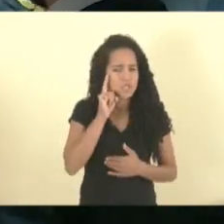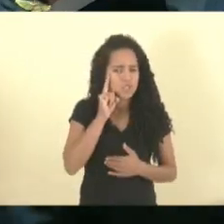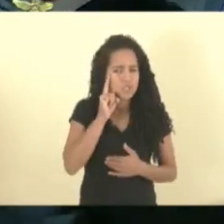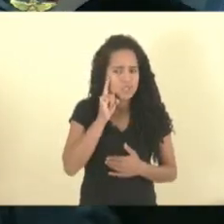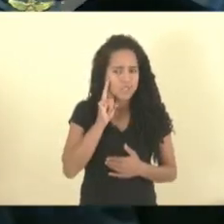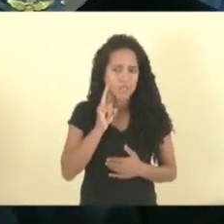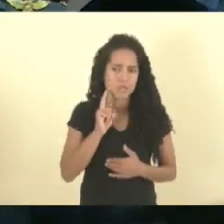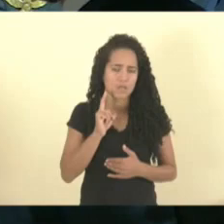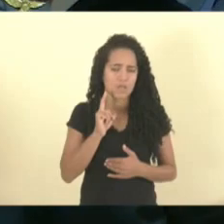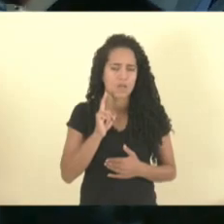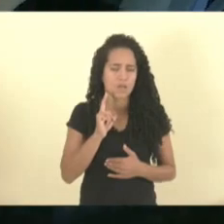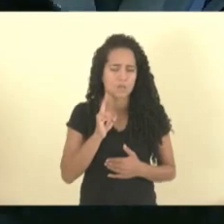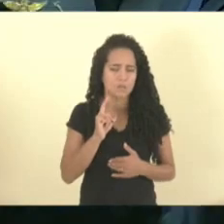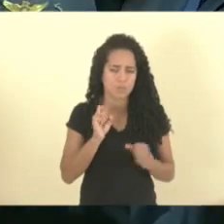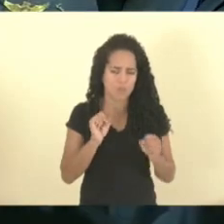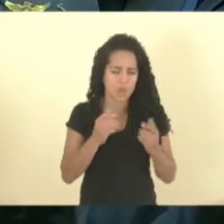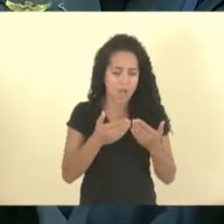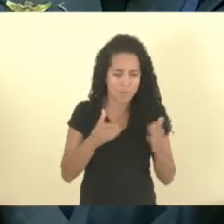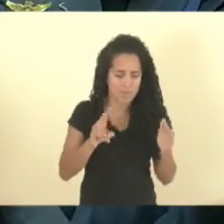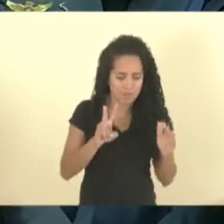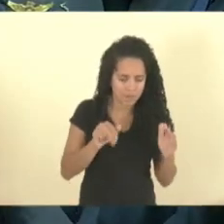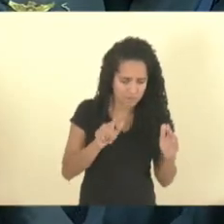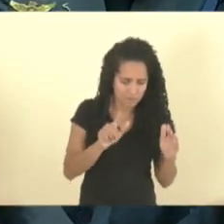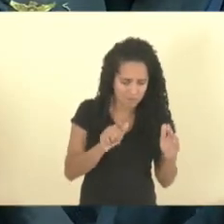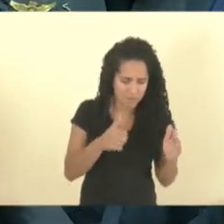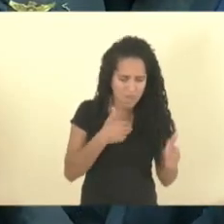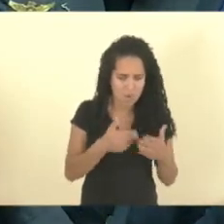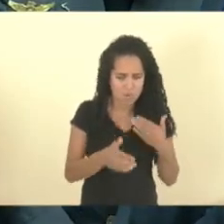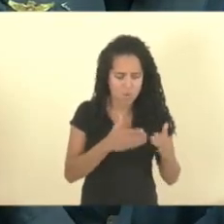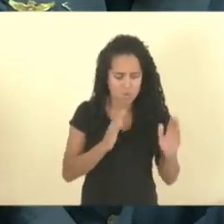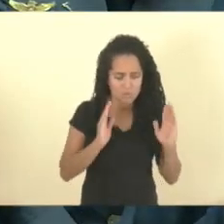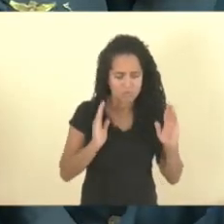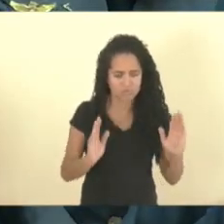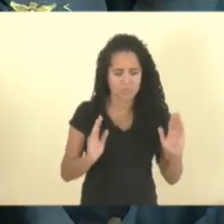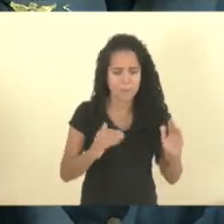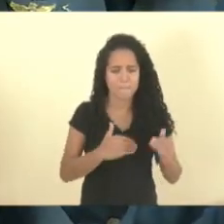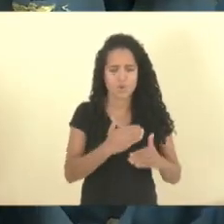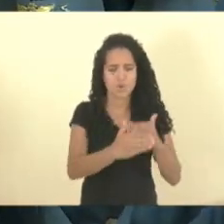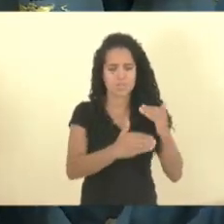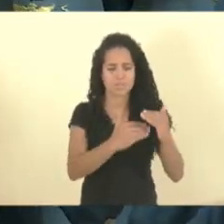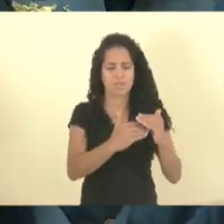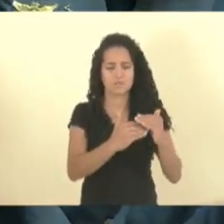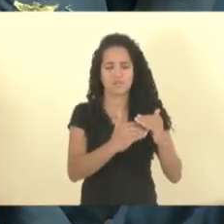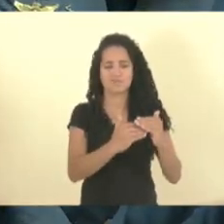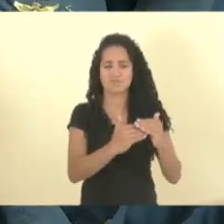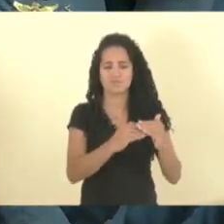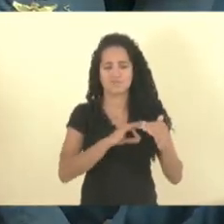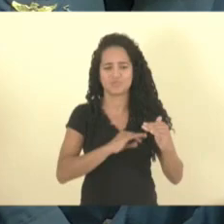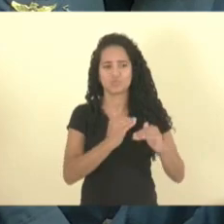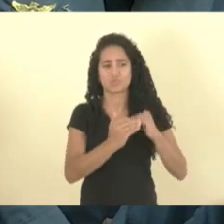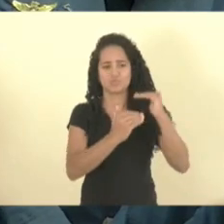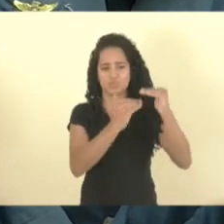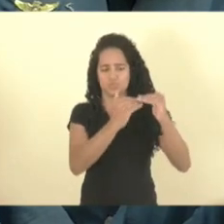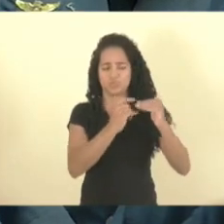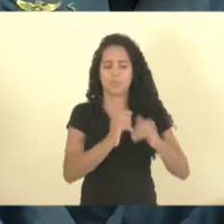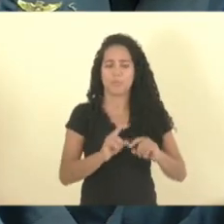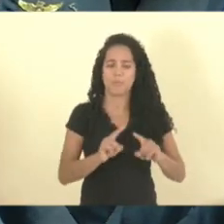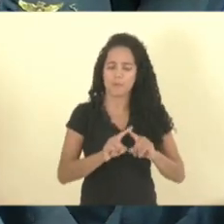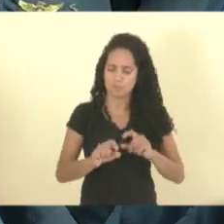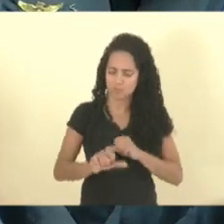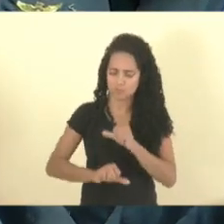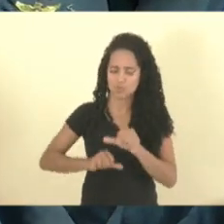qualquer dia, desde que fosse aberta a vaga, poderia ser aberto o processo de promoção. Posteriormente foi modificado